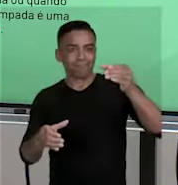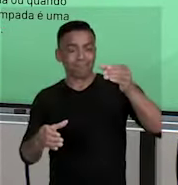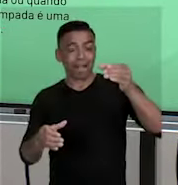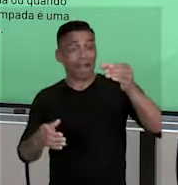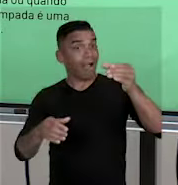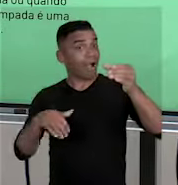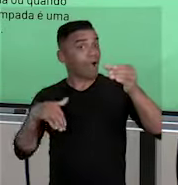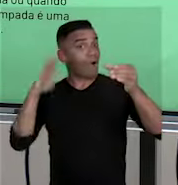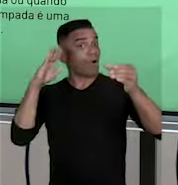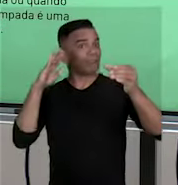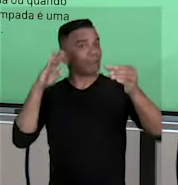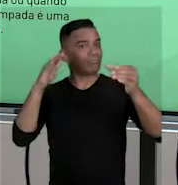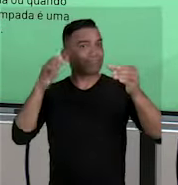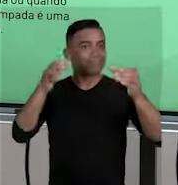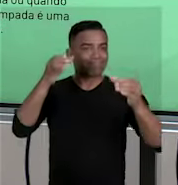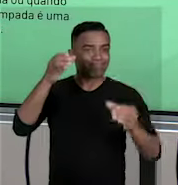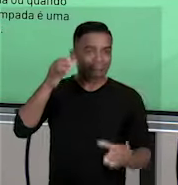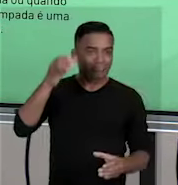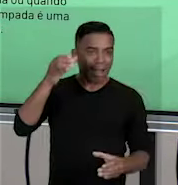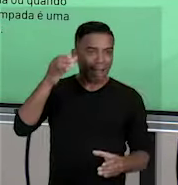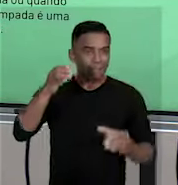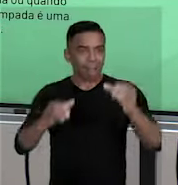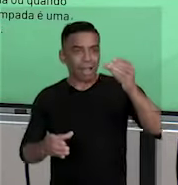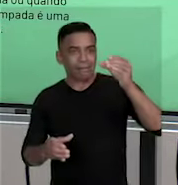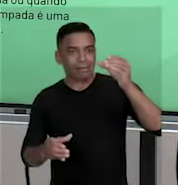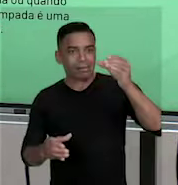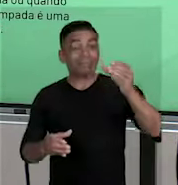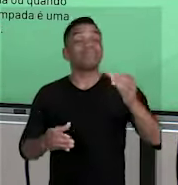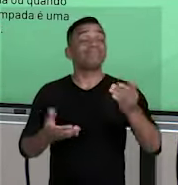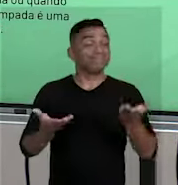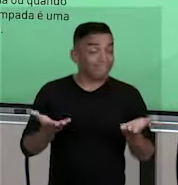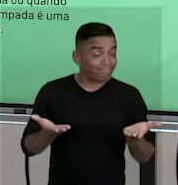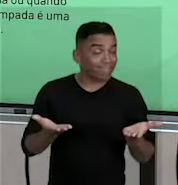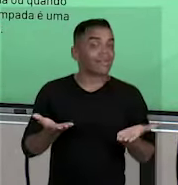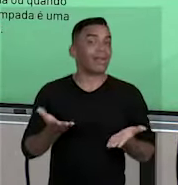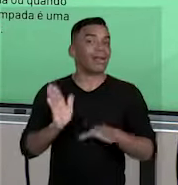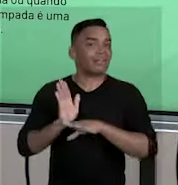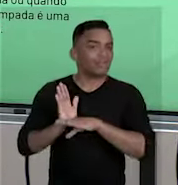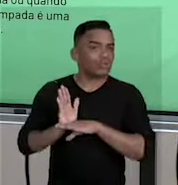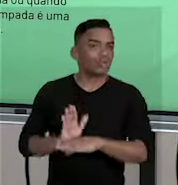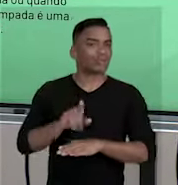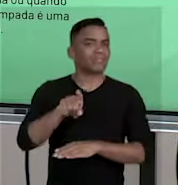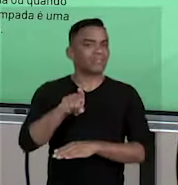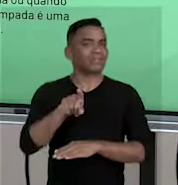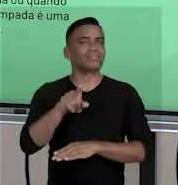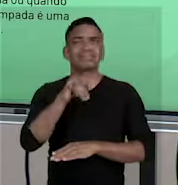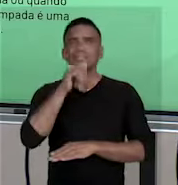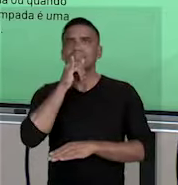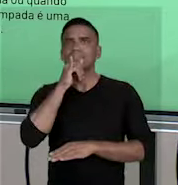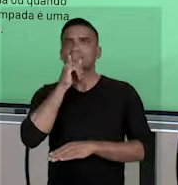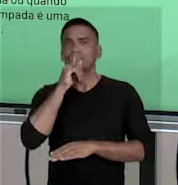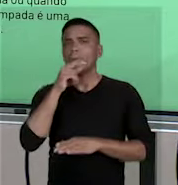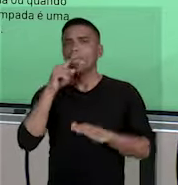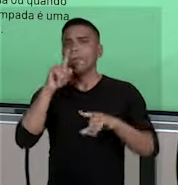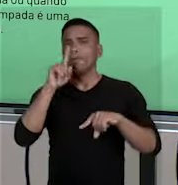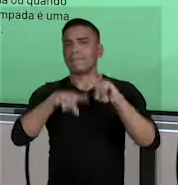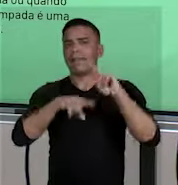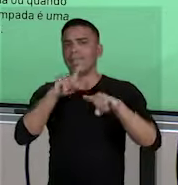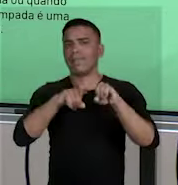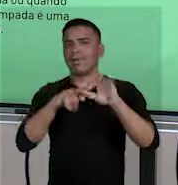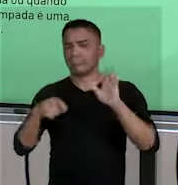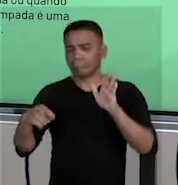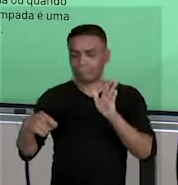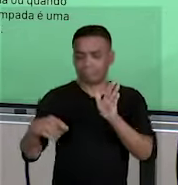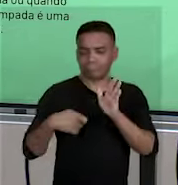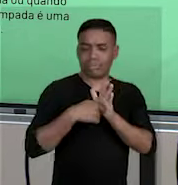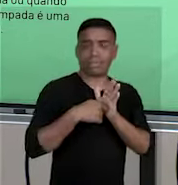mais alto, ora tá mais baixo? Então, isso nos permite, por exemplo, que a gente pegue um equipamento e ligue na tomada e